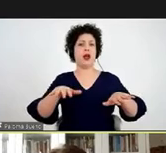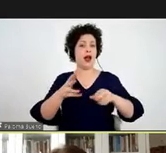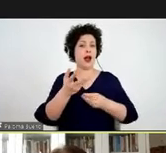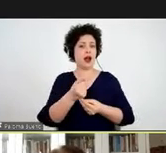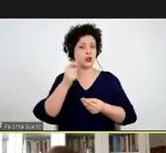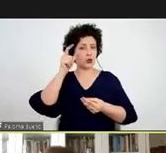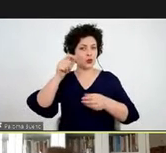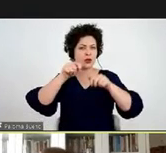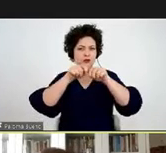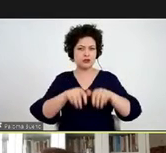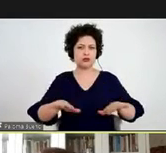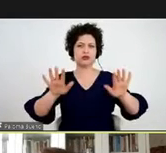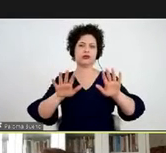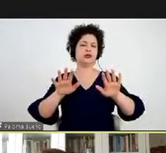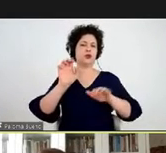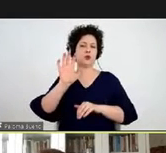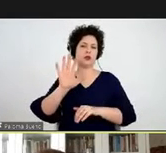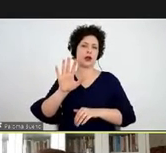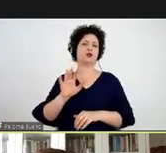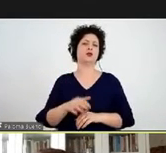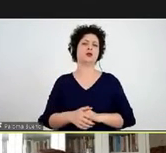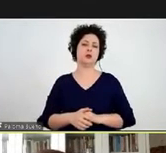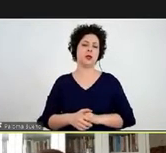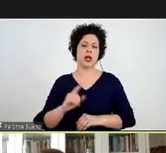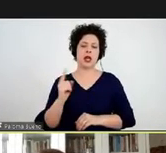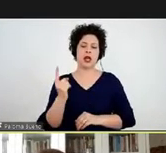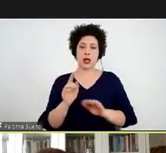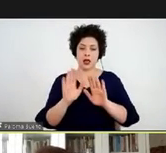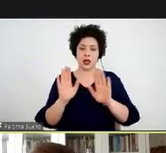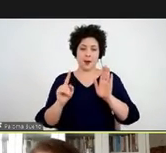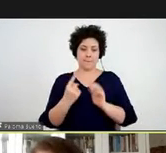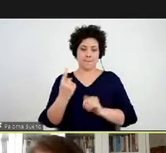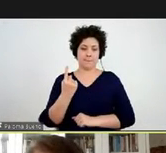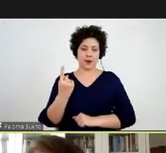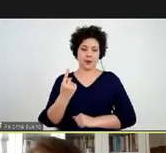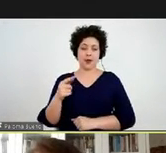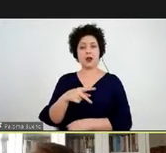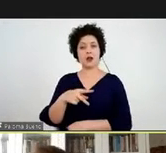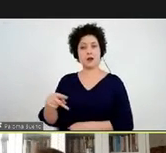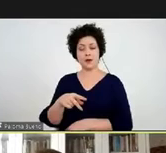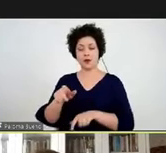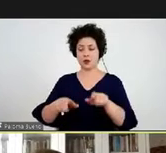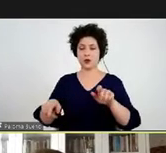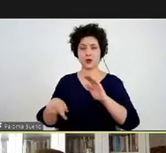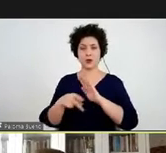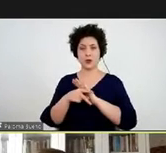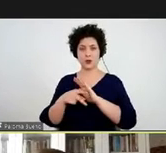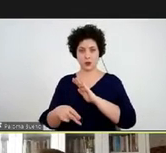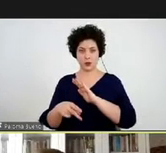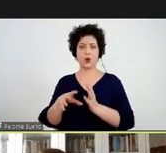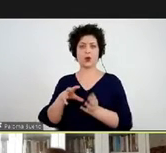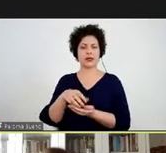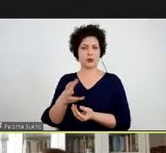estado. A segunda exposição, se a primeira foi feita com professores do próprio Centro